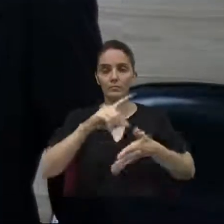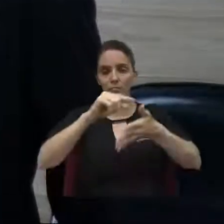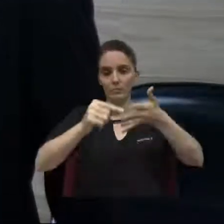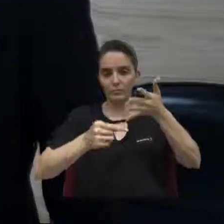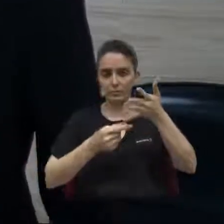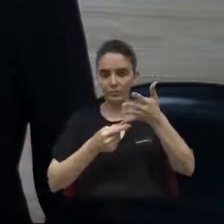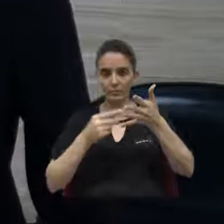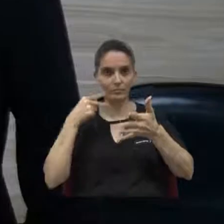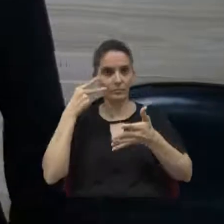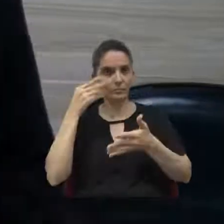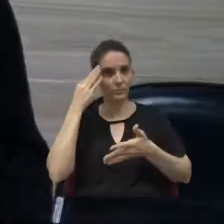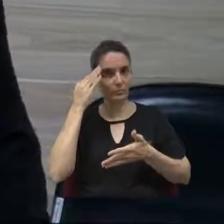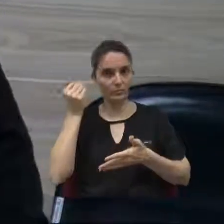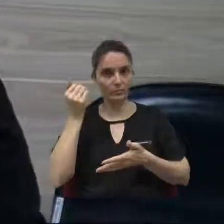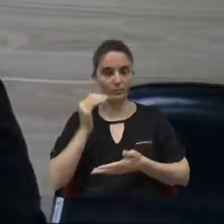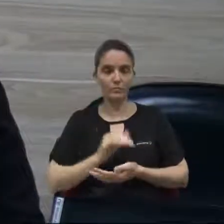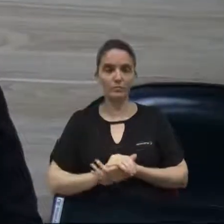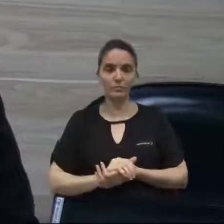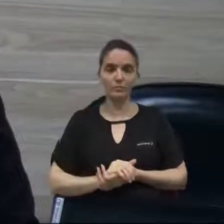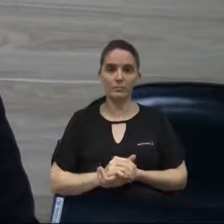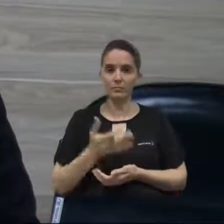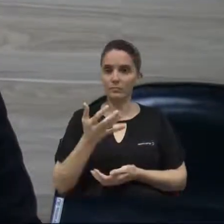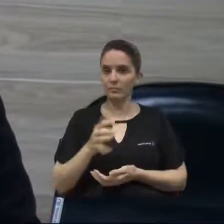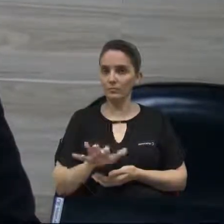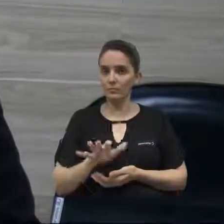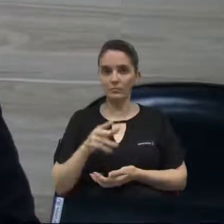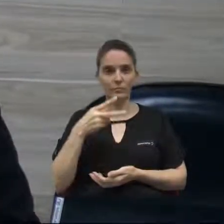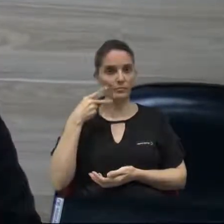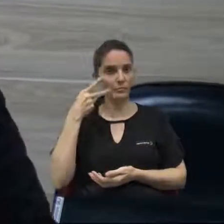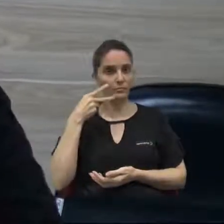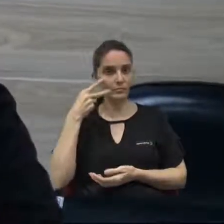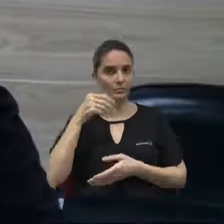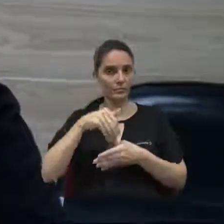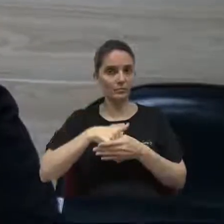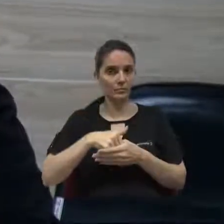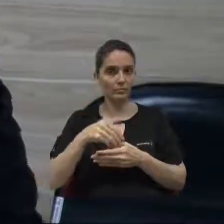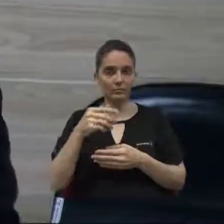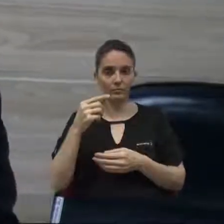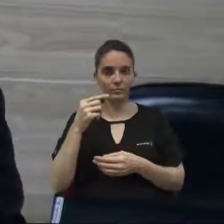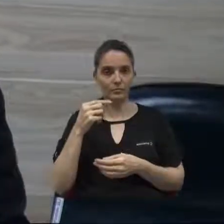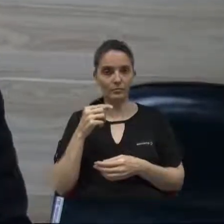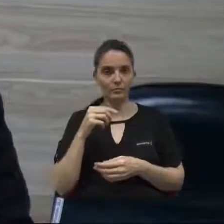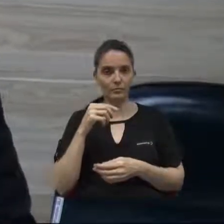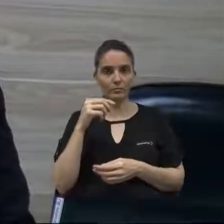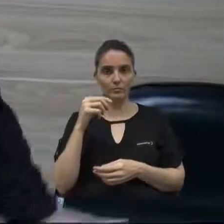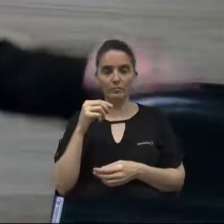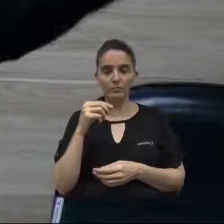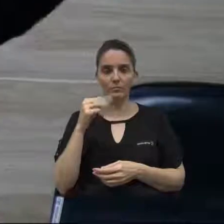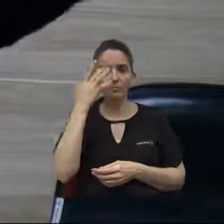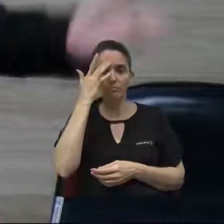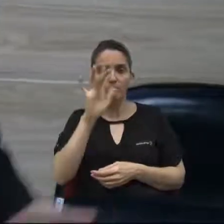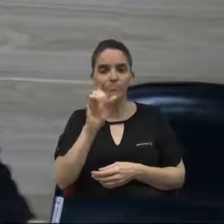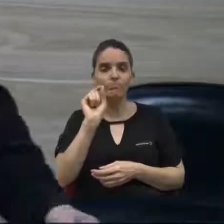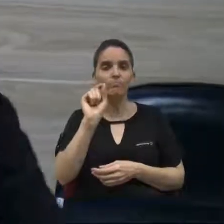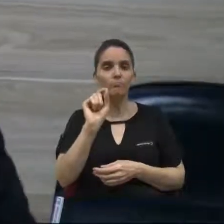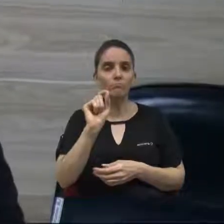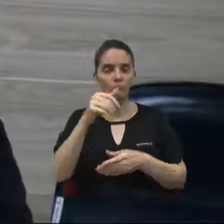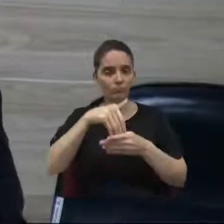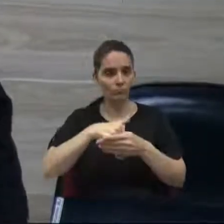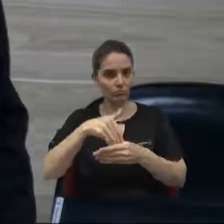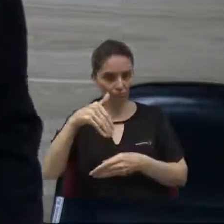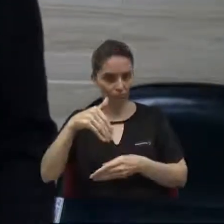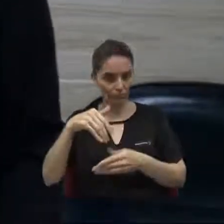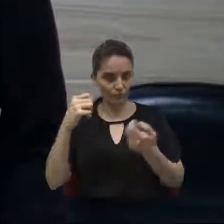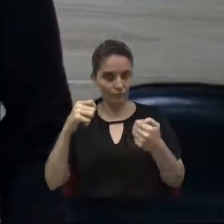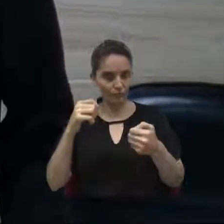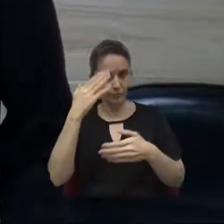saibam. Não quero levar nenhum vereador aqui a erro, votando um projeto que não saiba realmente